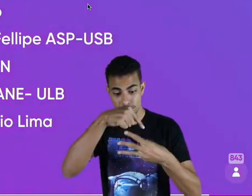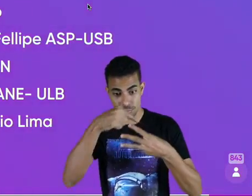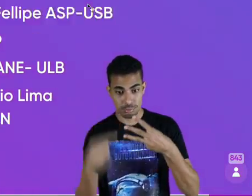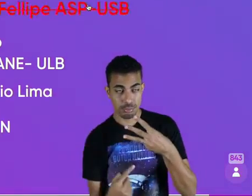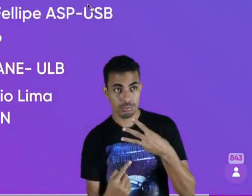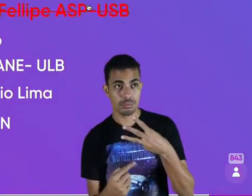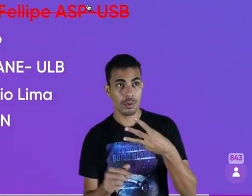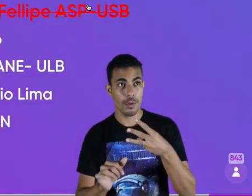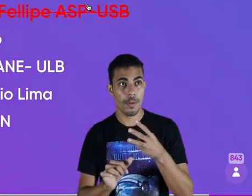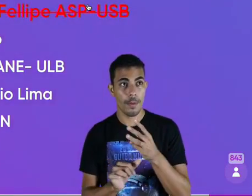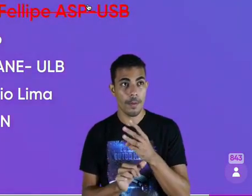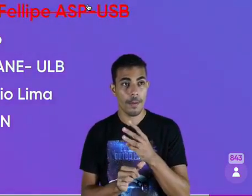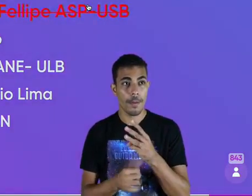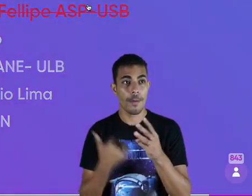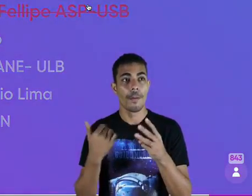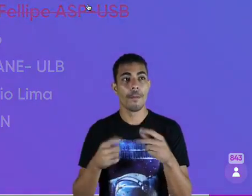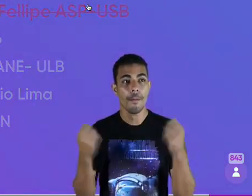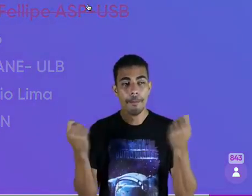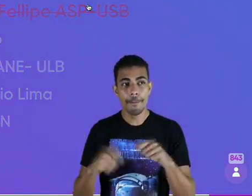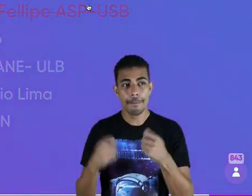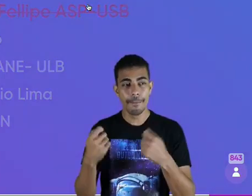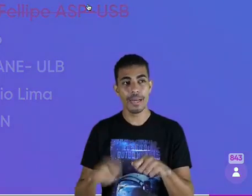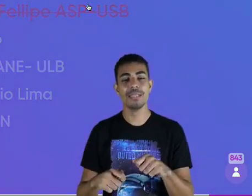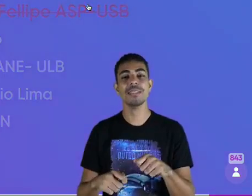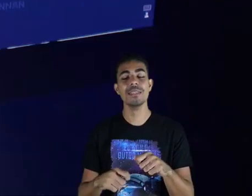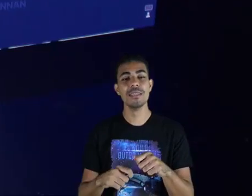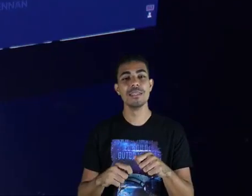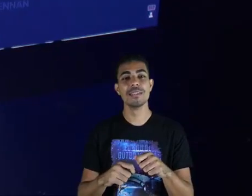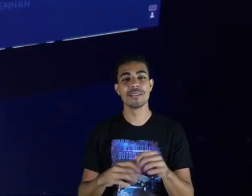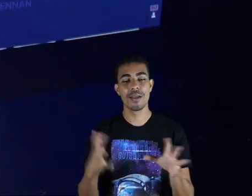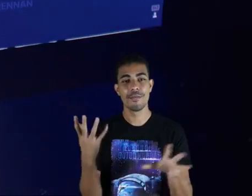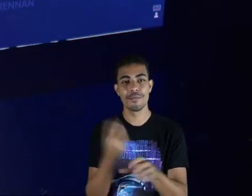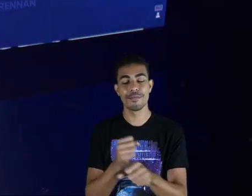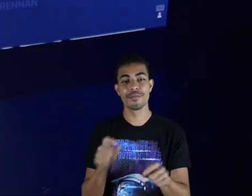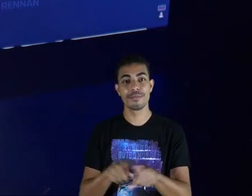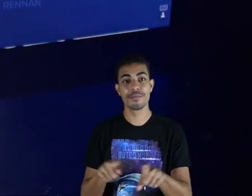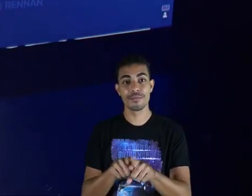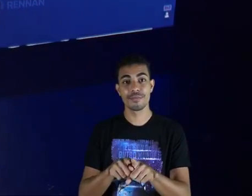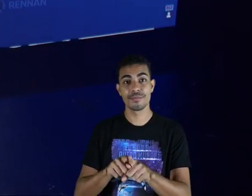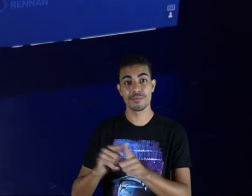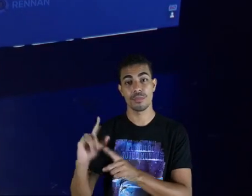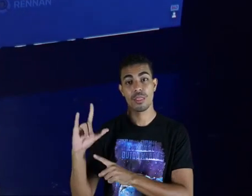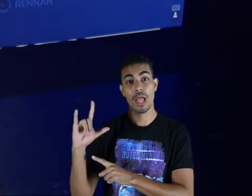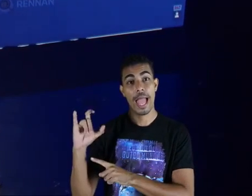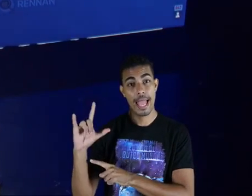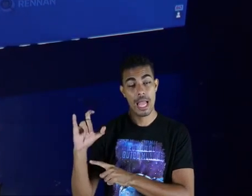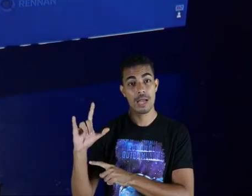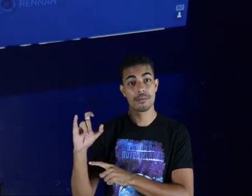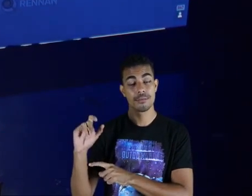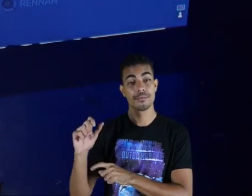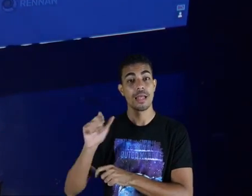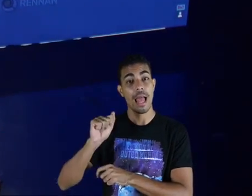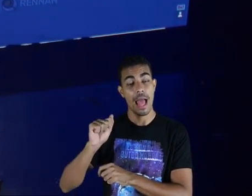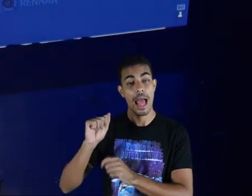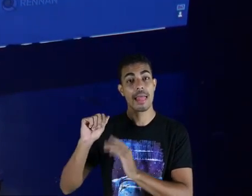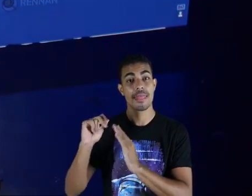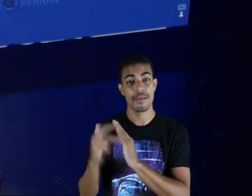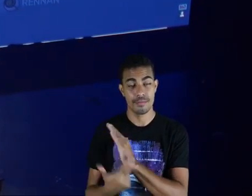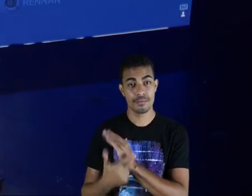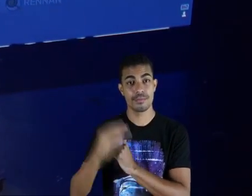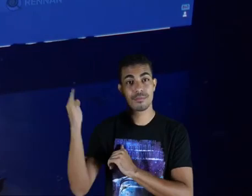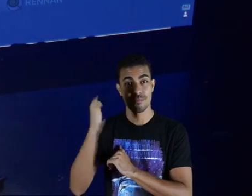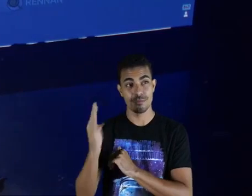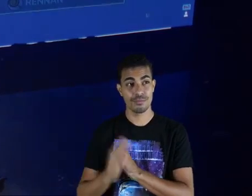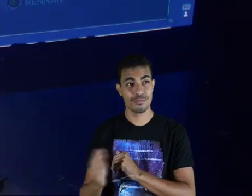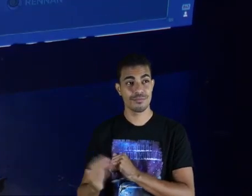colocados, precisam enviar o print pra gente, pro direct do Instagram do Adventistas Brasil.